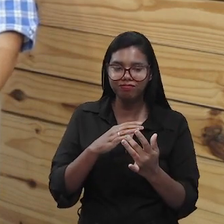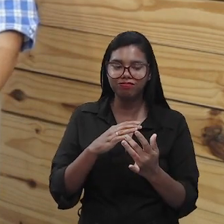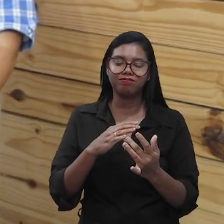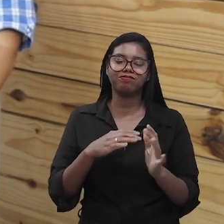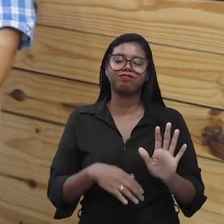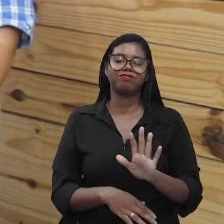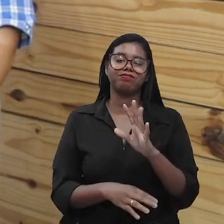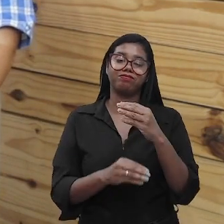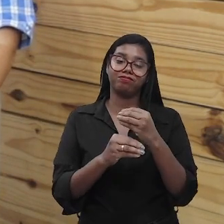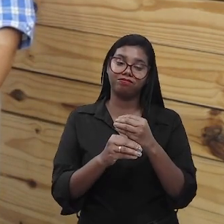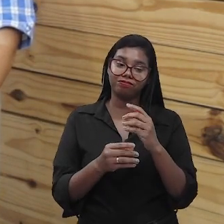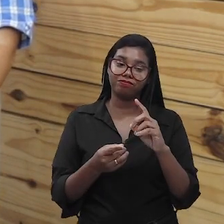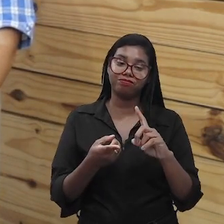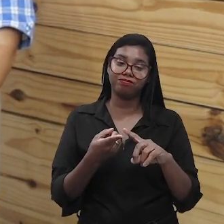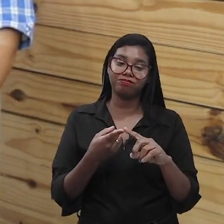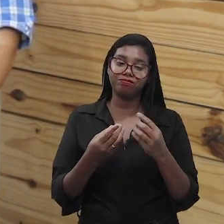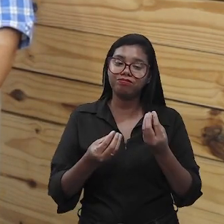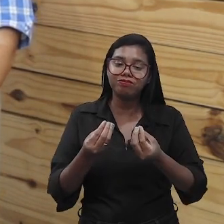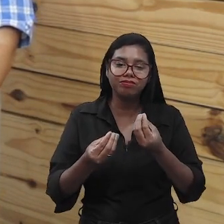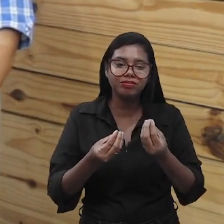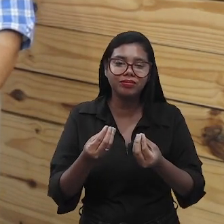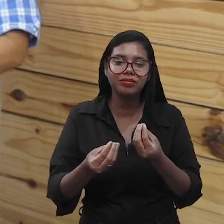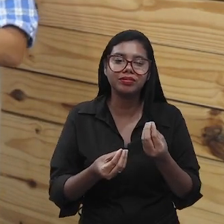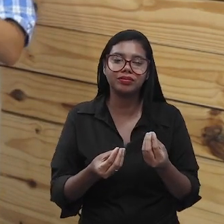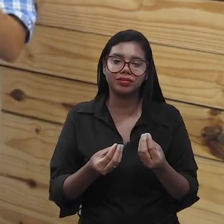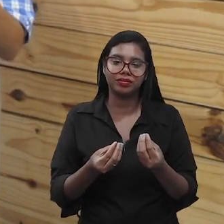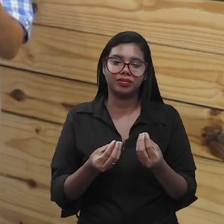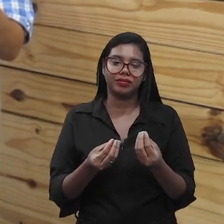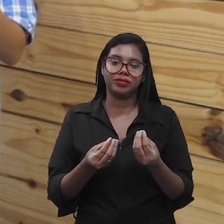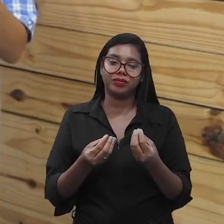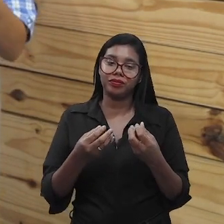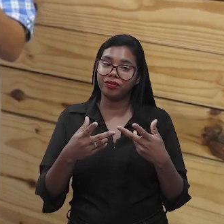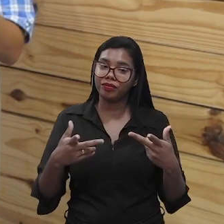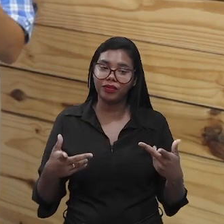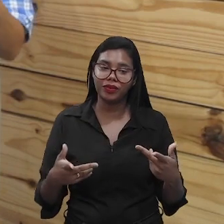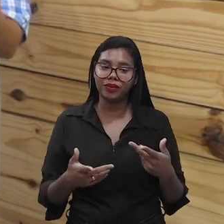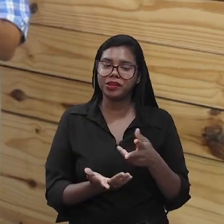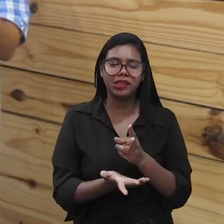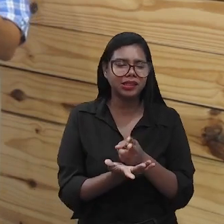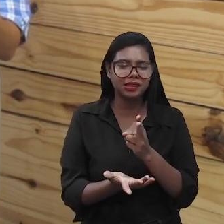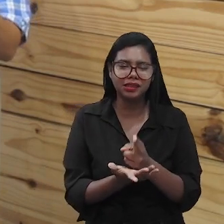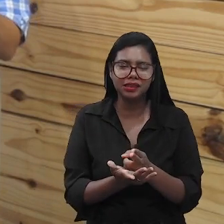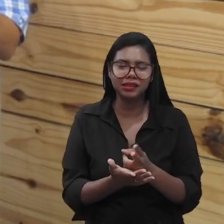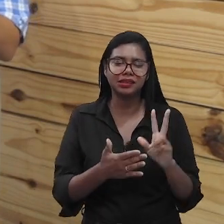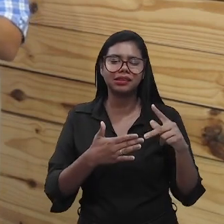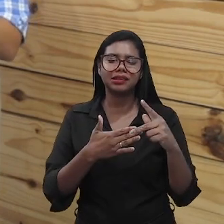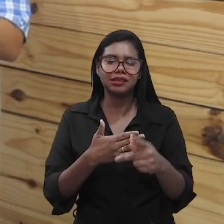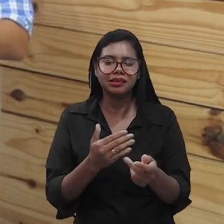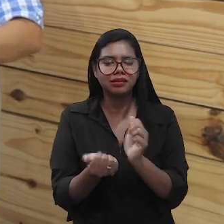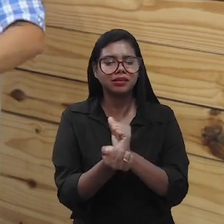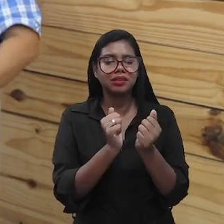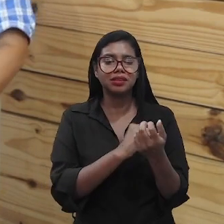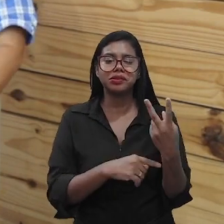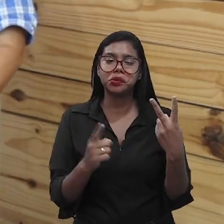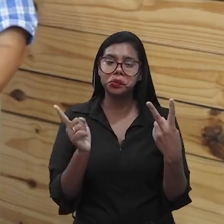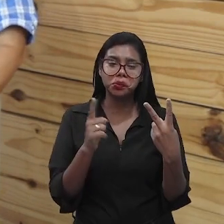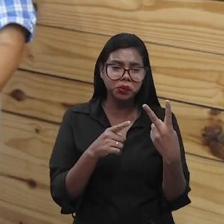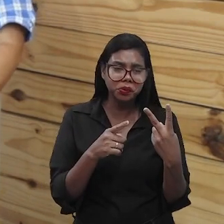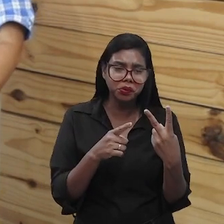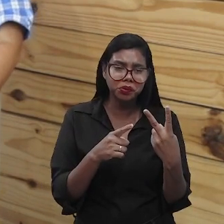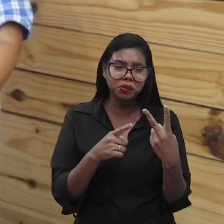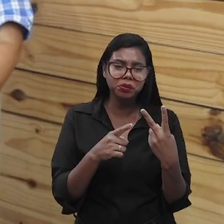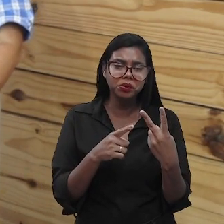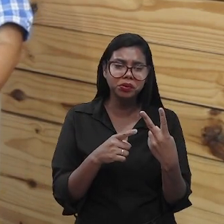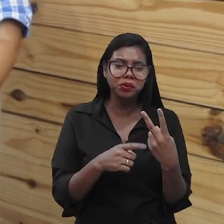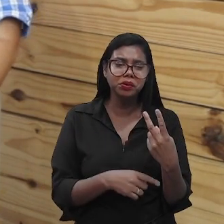a forma como você vende isso é outra coisa. Nem sempre você consegue, tem habilidade para fazer as duas coisas. Às vezes você precisa de alguém que cuide, por